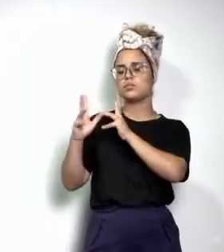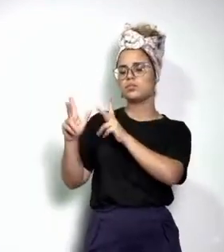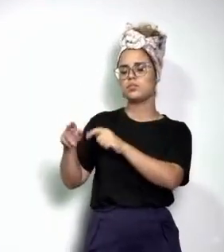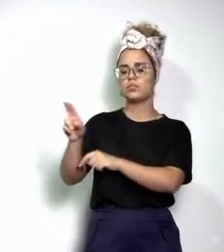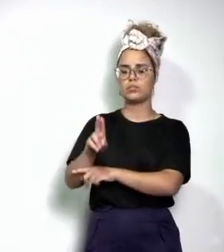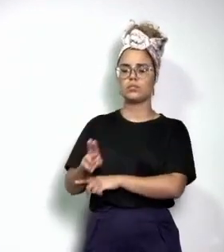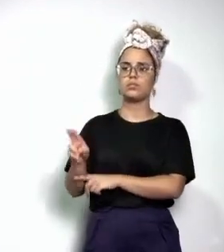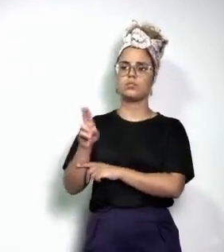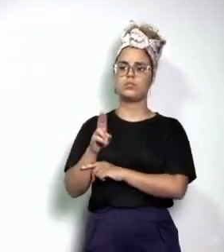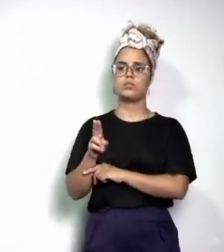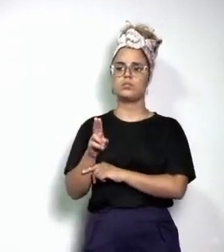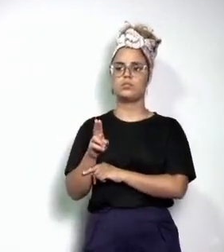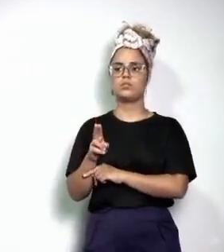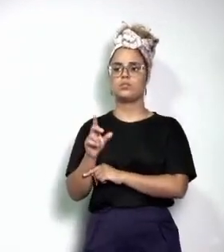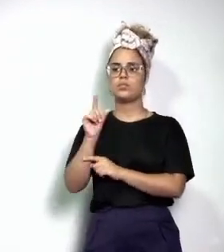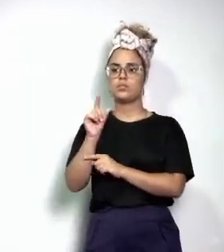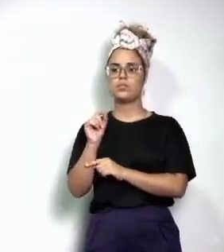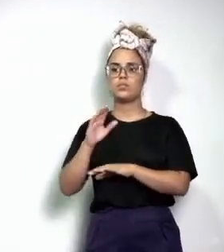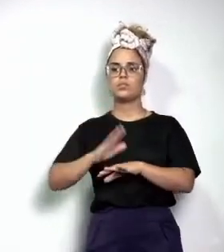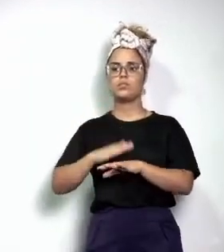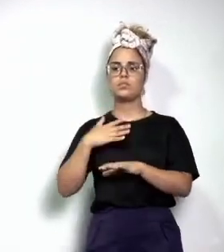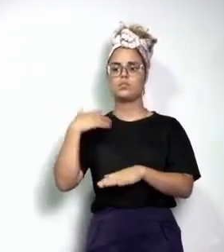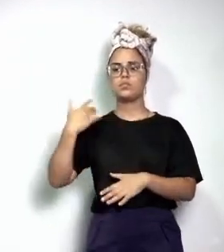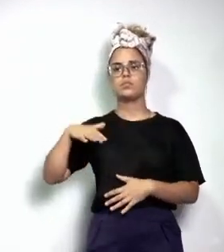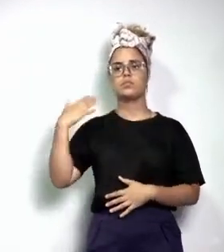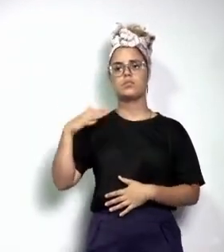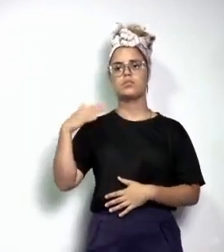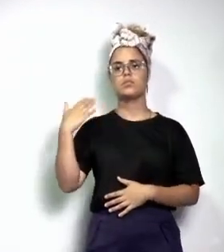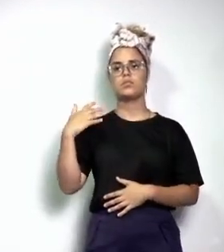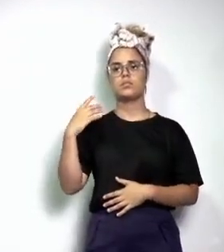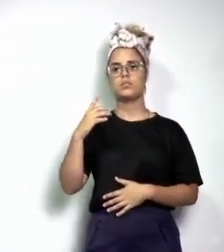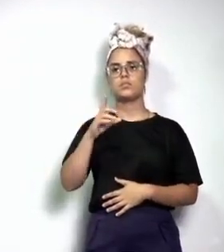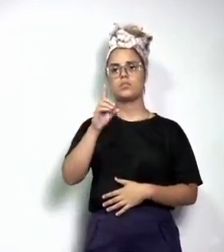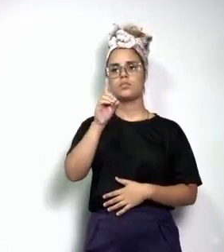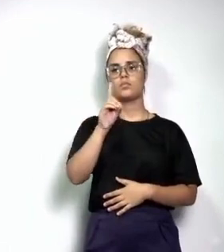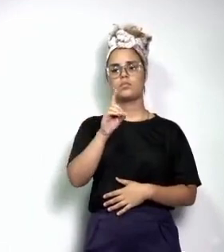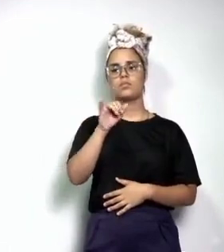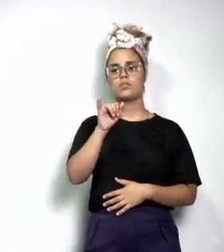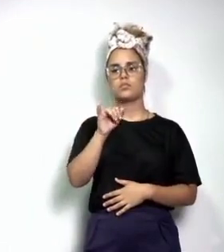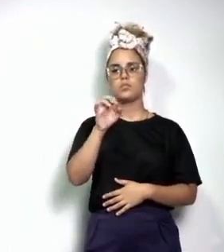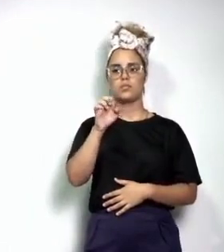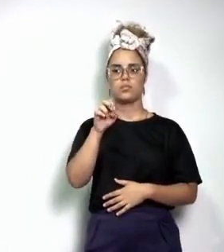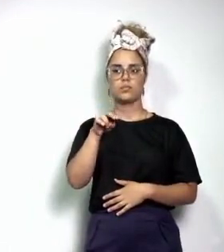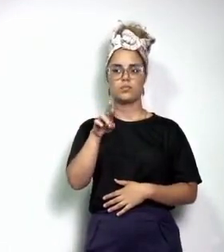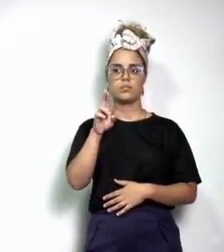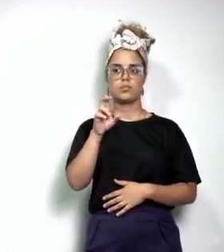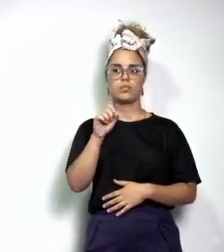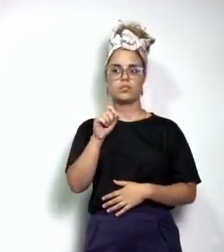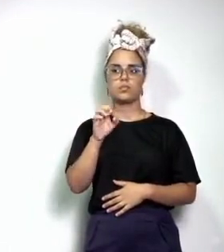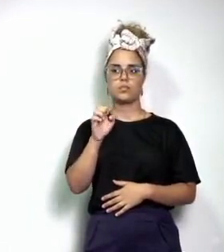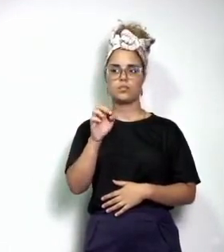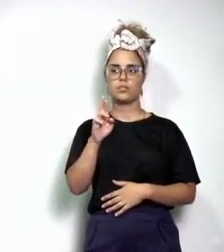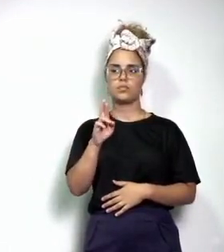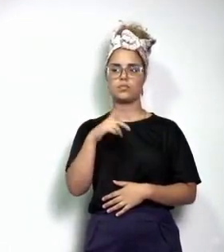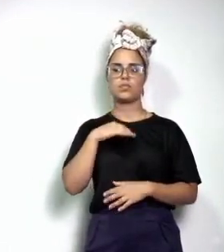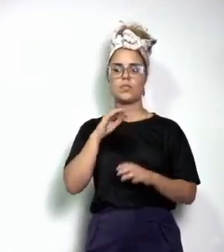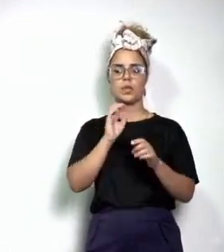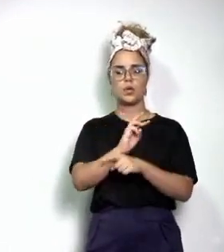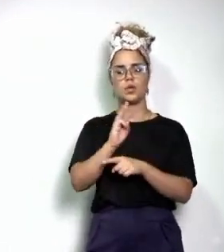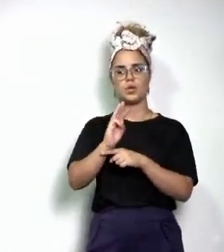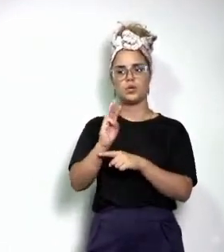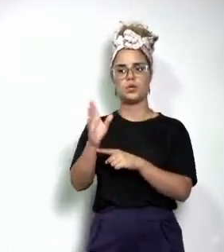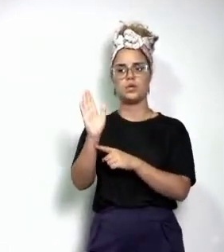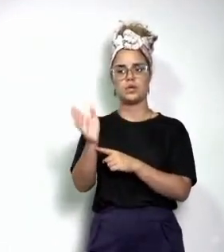consumindo. Ela é um pouco menos acessível, assim, chama de Jesner. E, para a Jesner, no site, essa